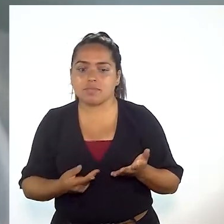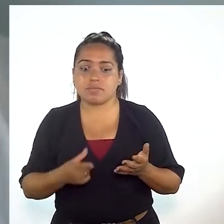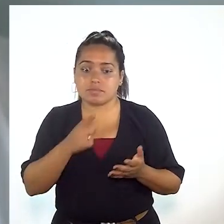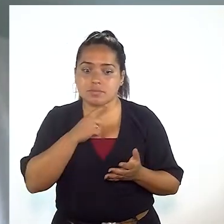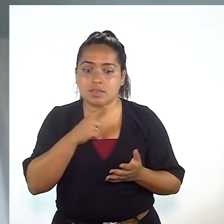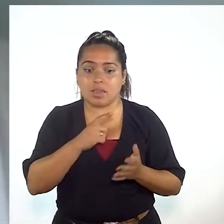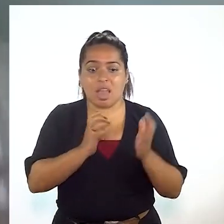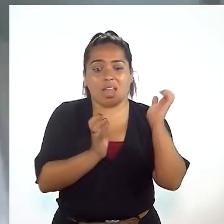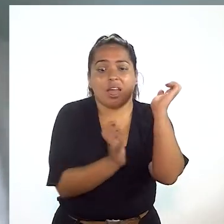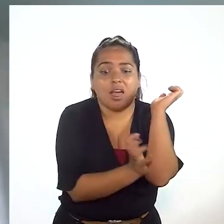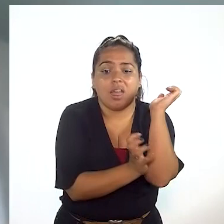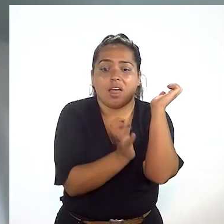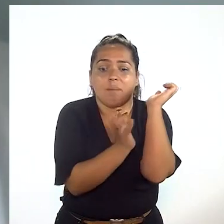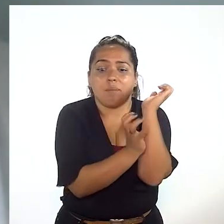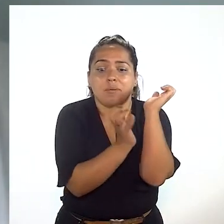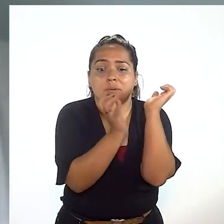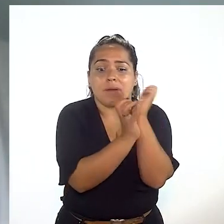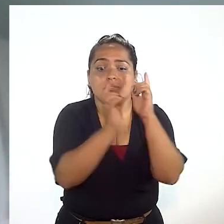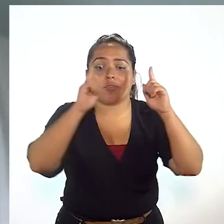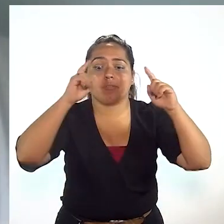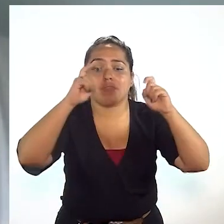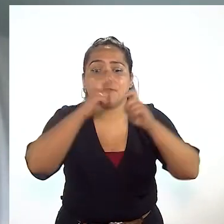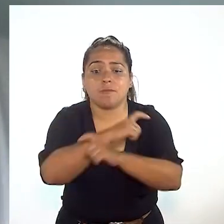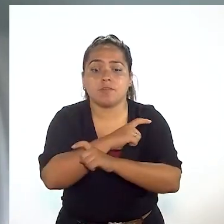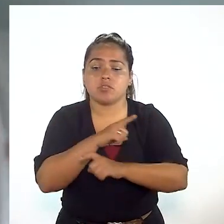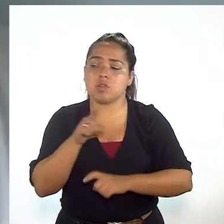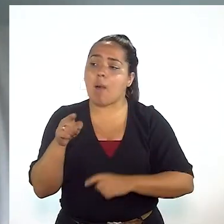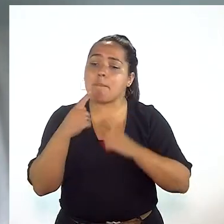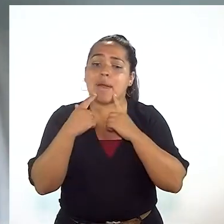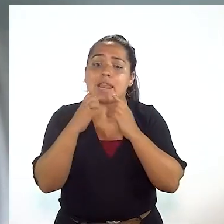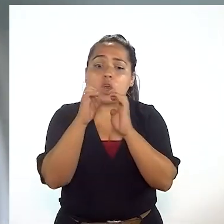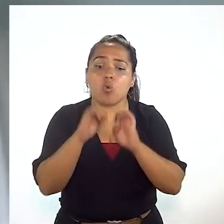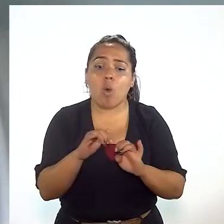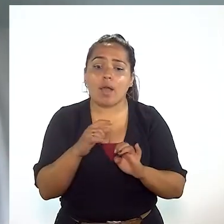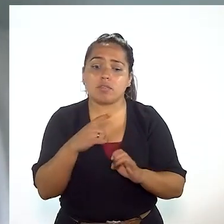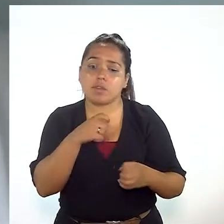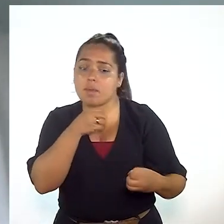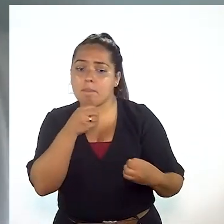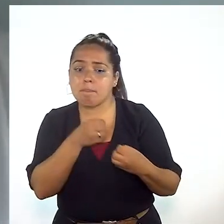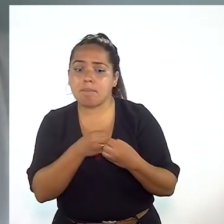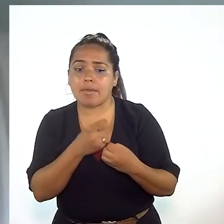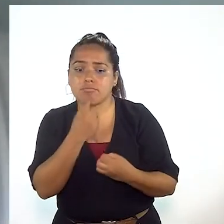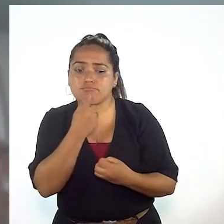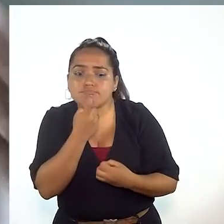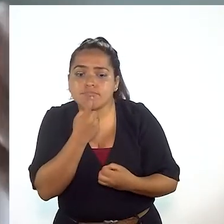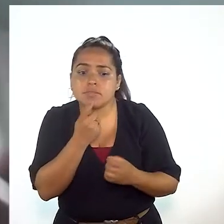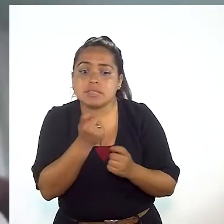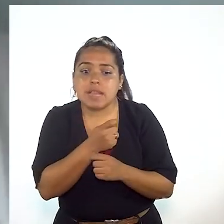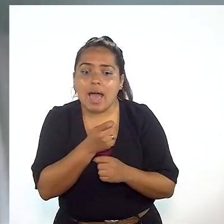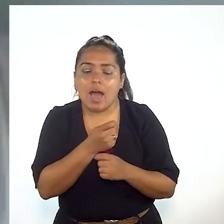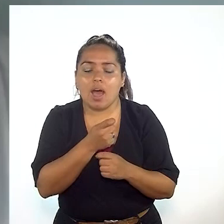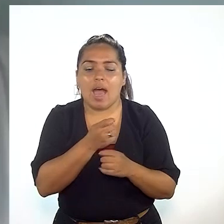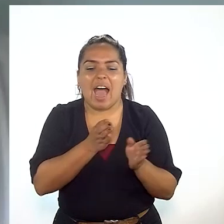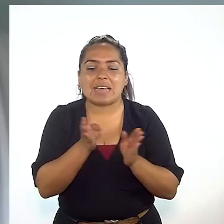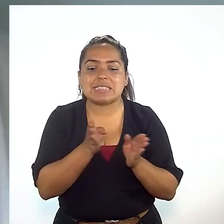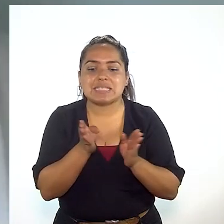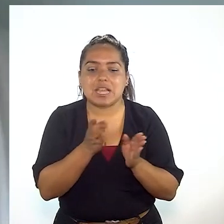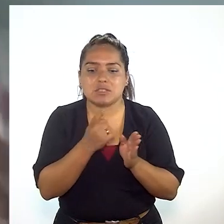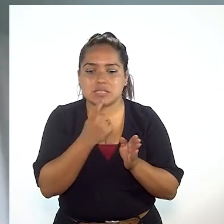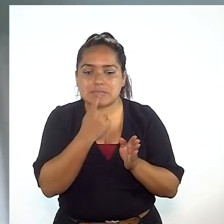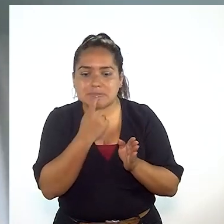economiquez ou uma outra linguagem que as pessoas burocratês, enfim, e ser uma linguagem